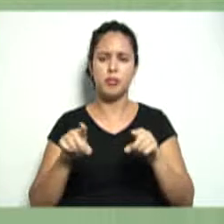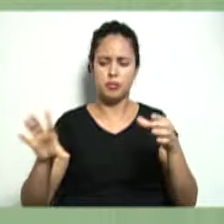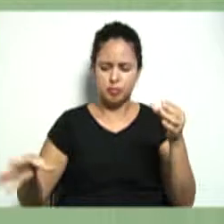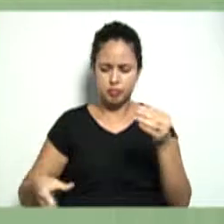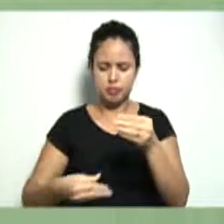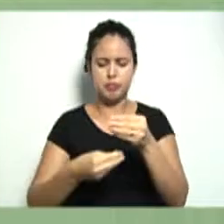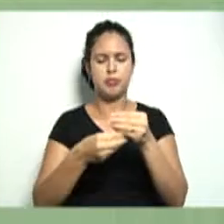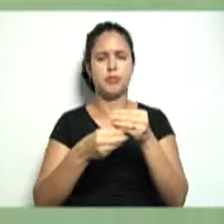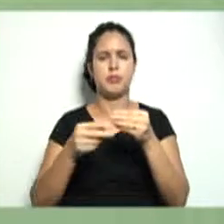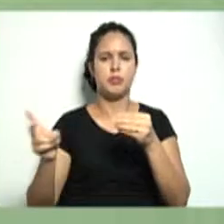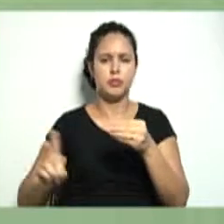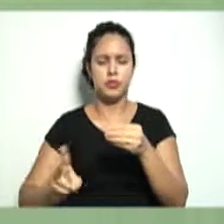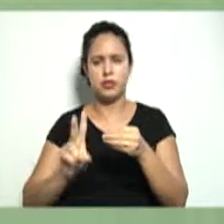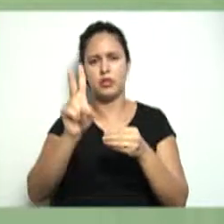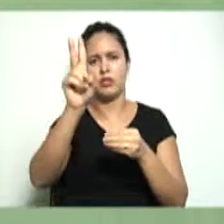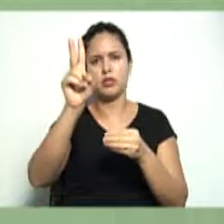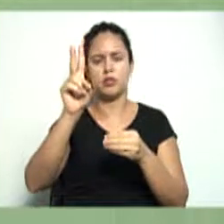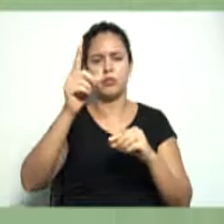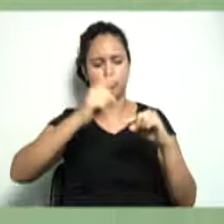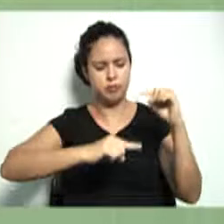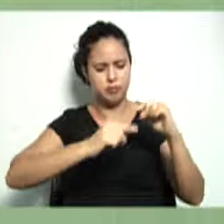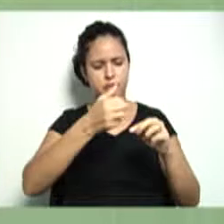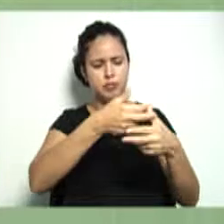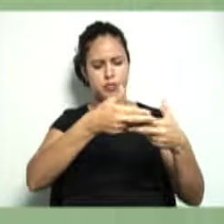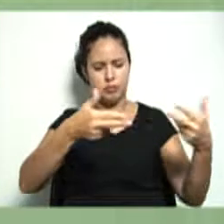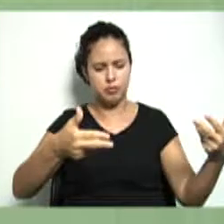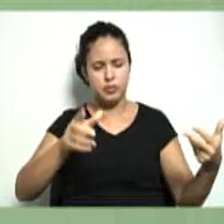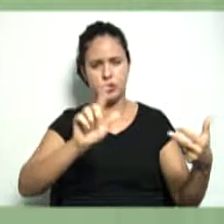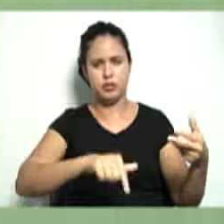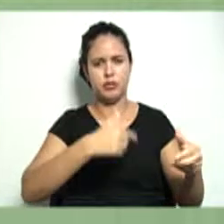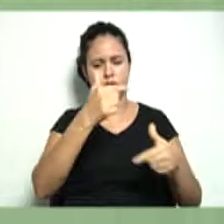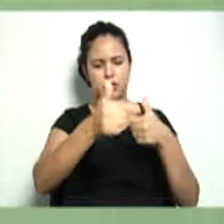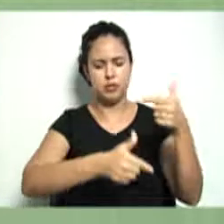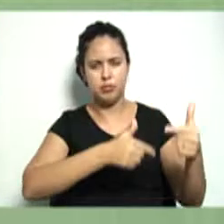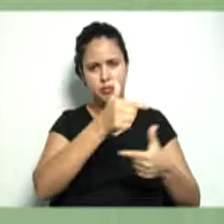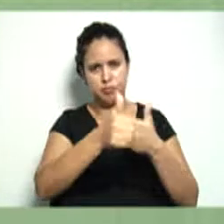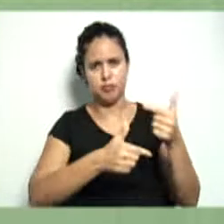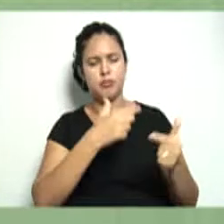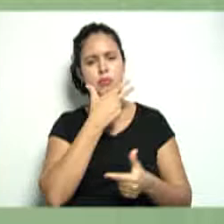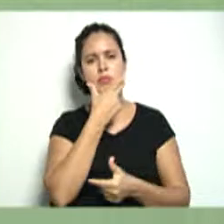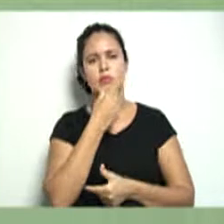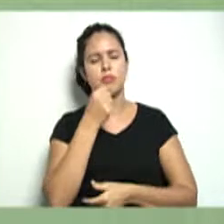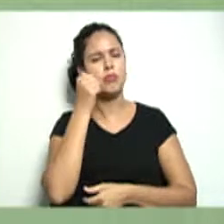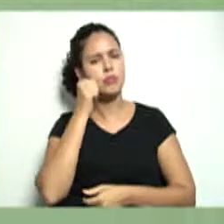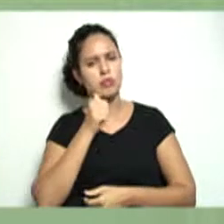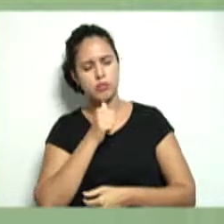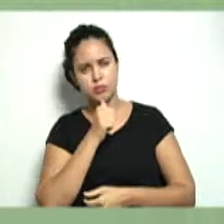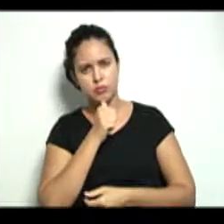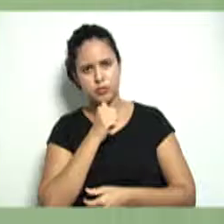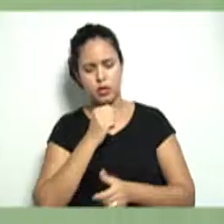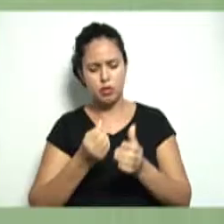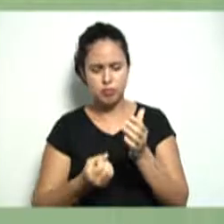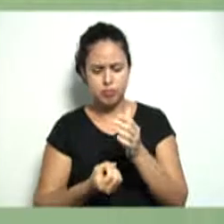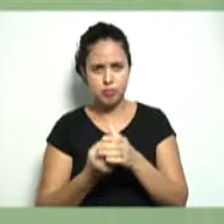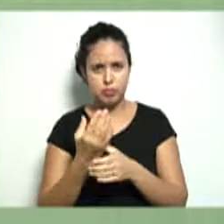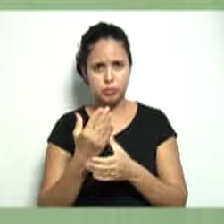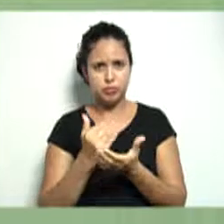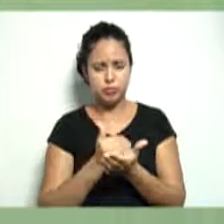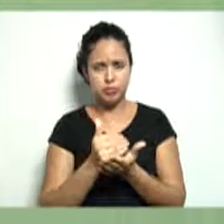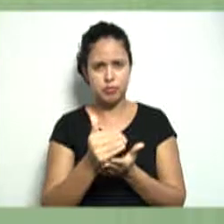bens produzidos é o trabalho do homem. Pois bem, com o surgimento desse modo